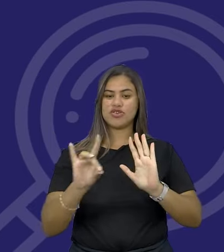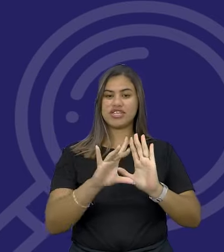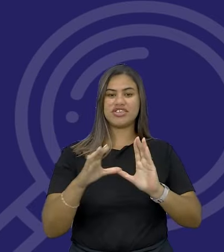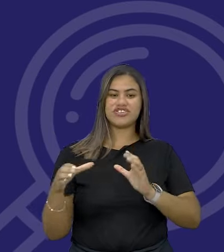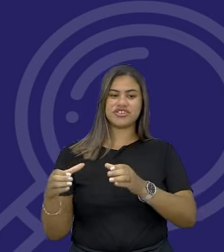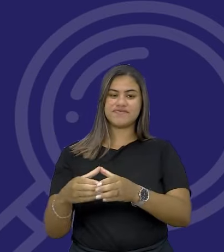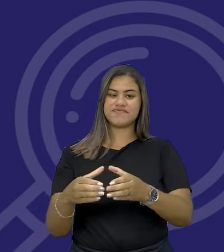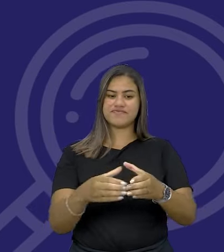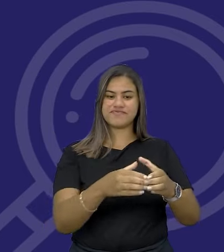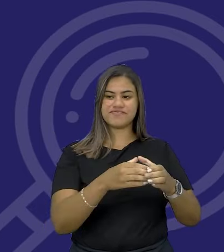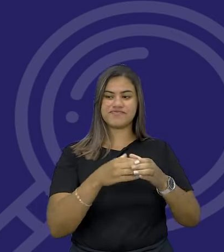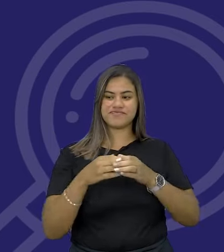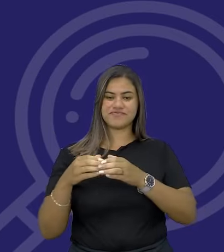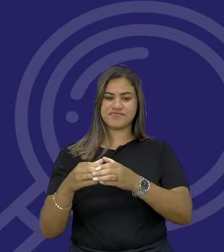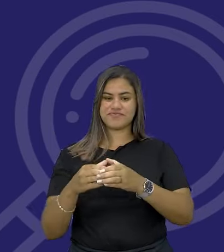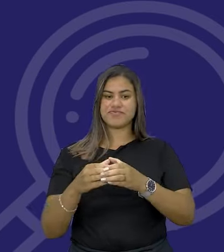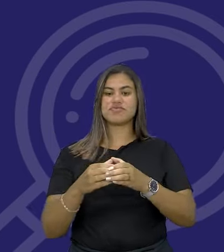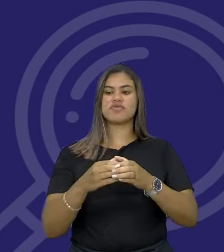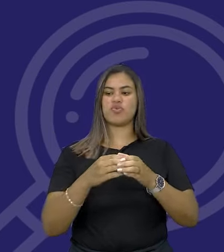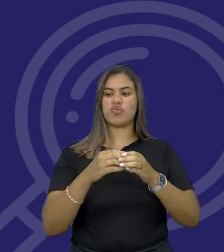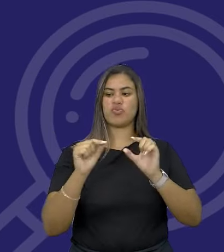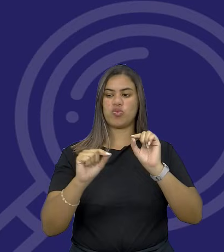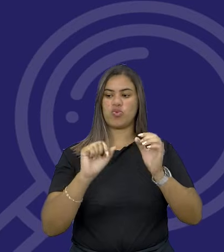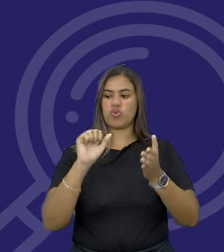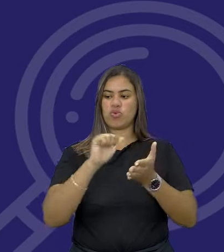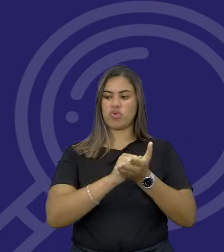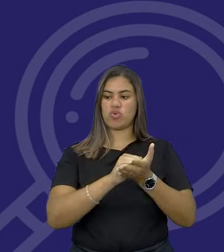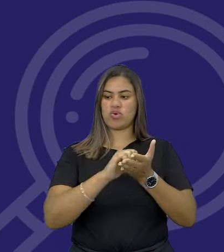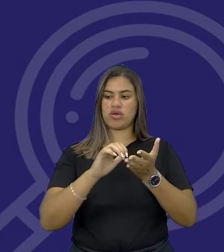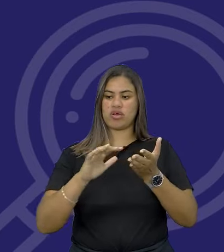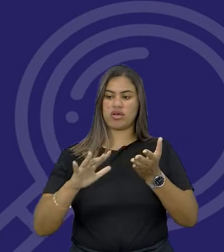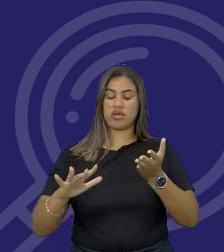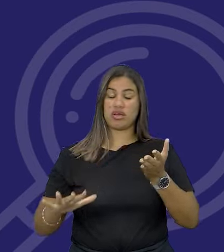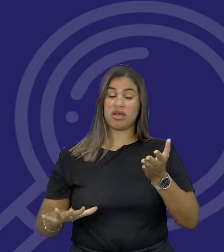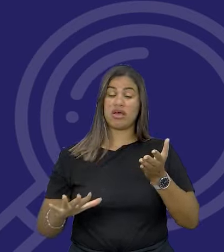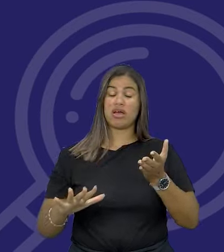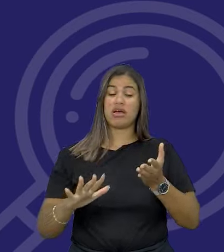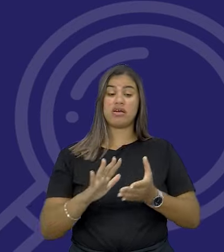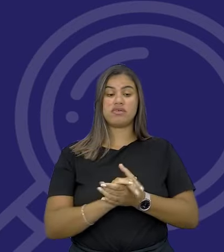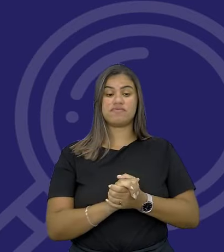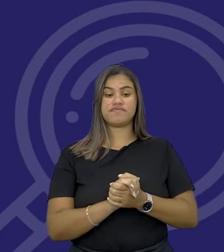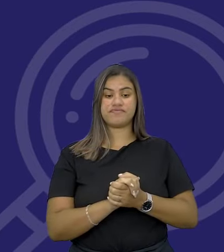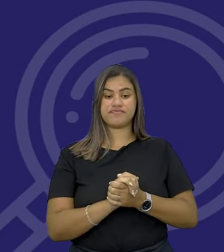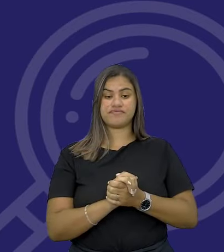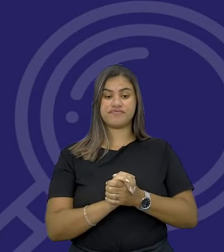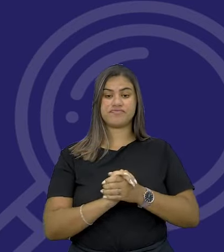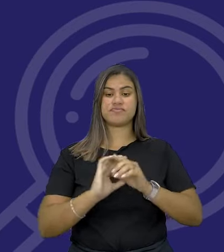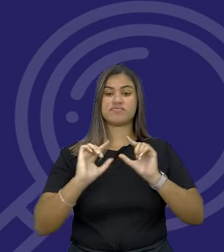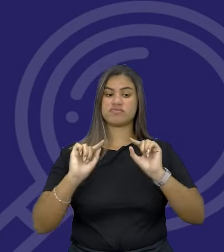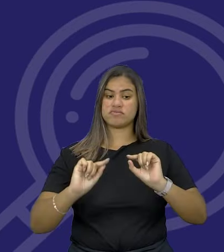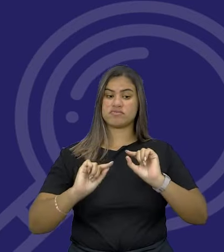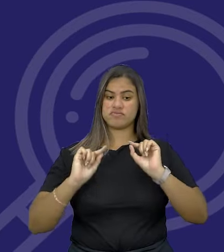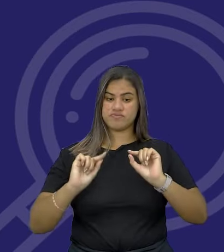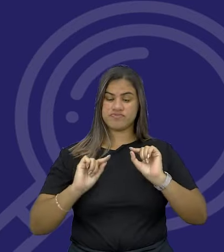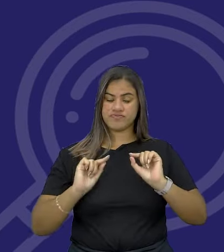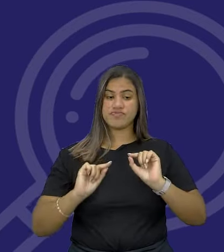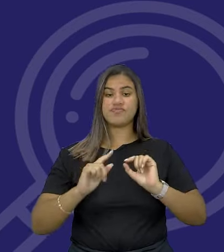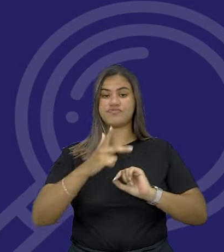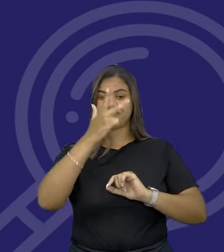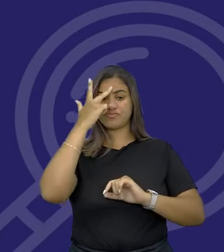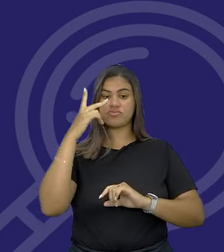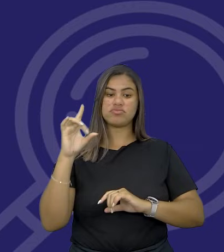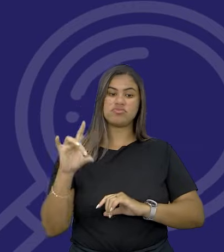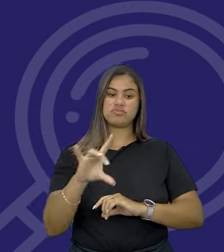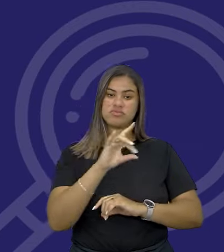coloque na lousa lá a atividade, né? E para depois o professor, né,